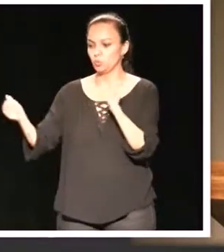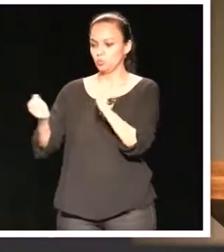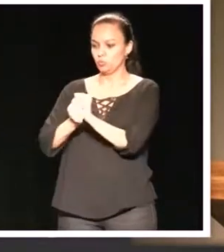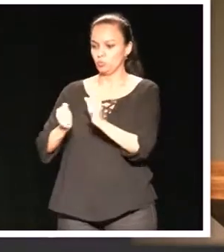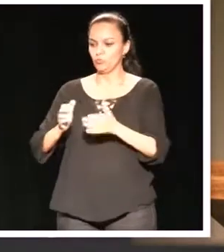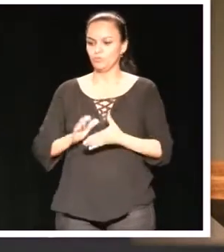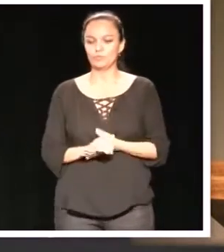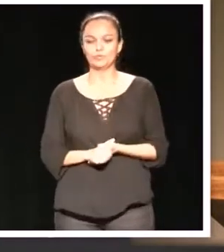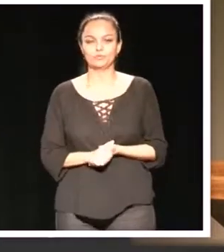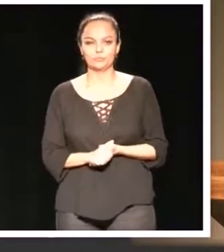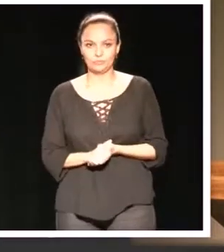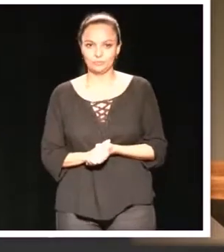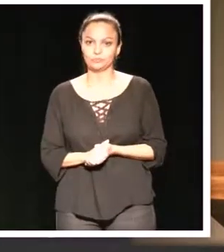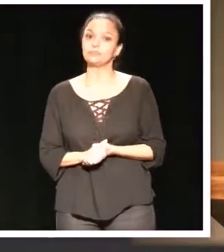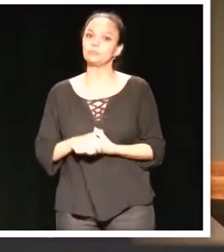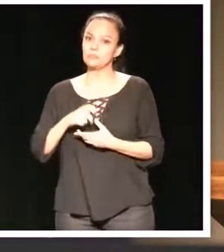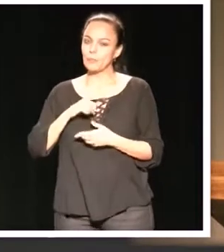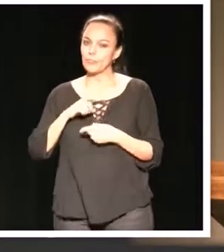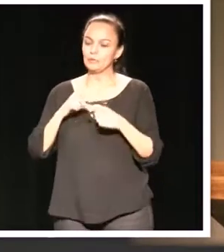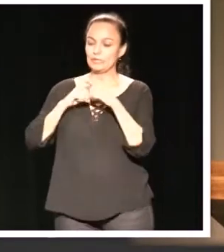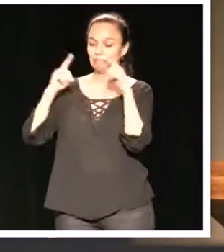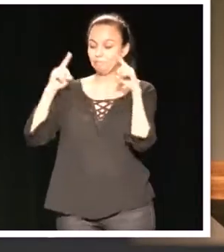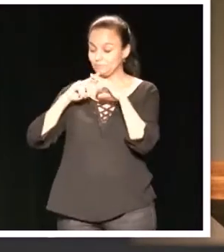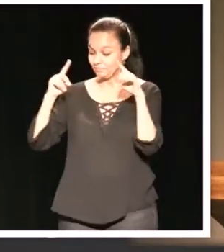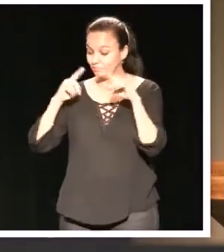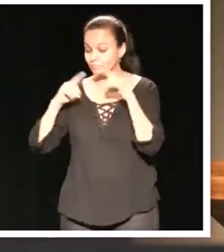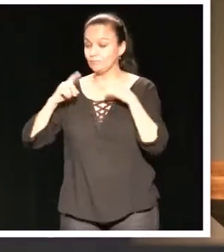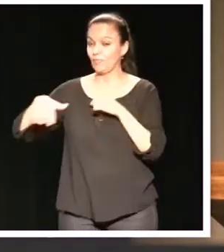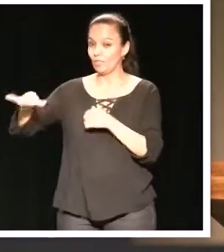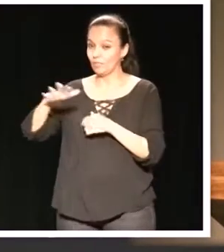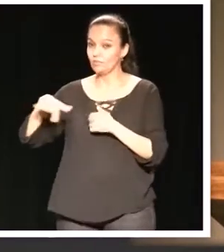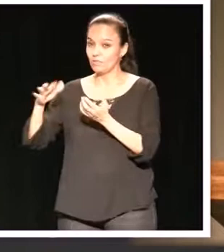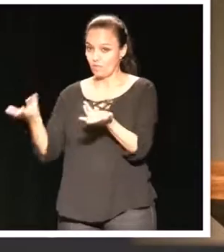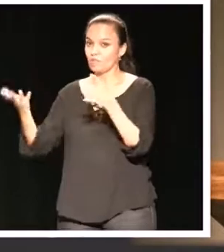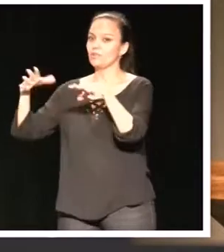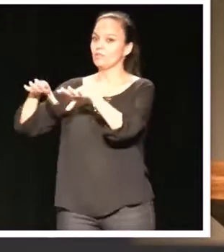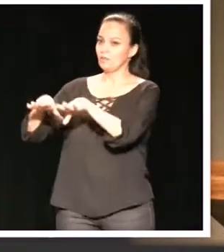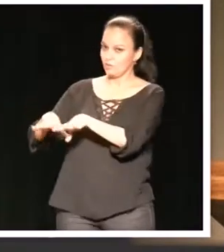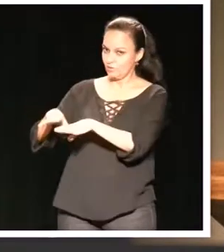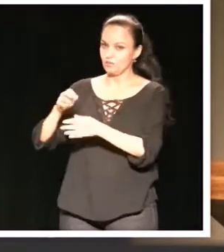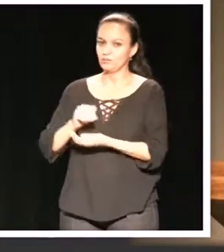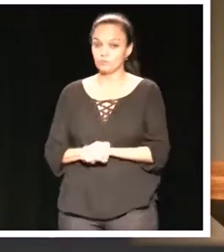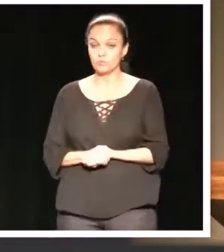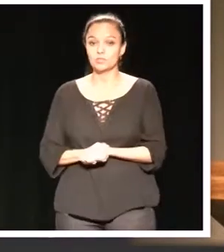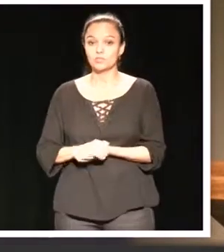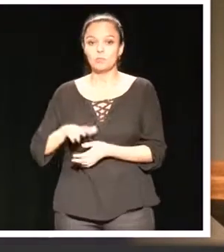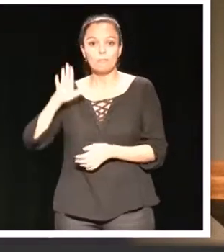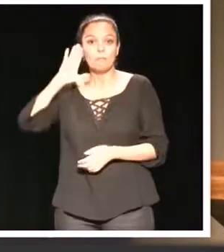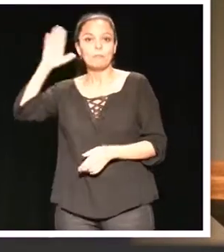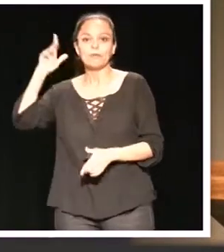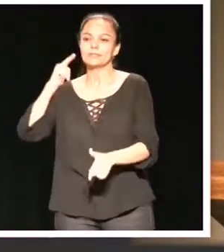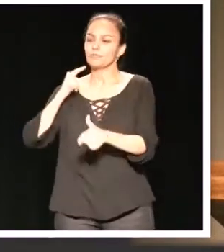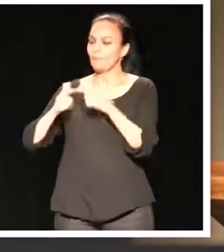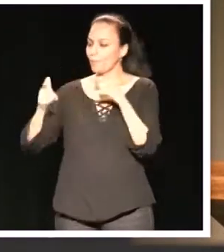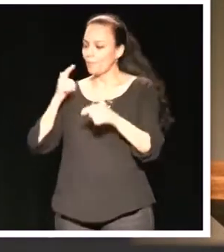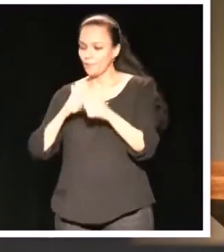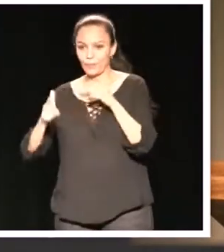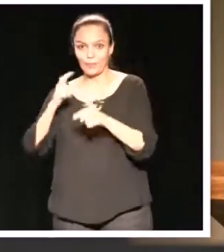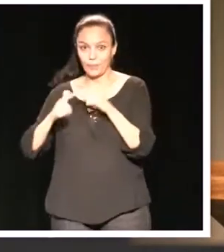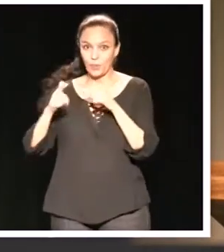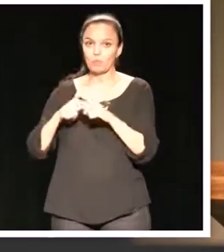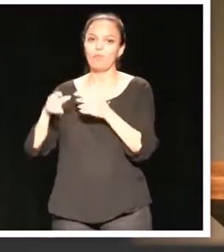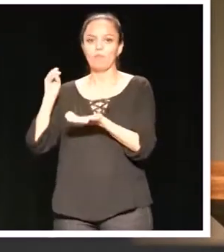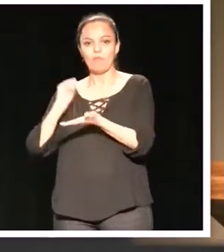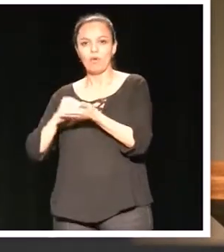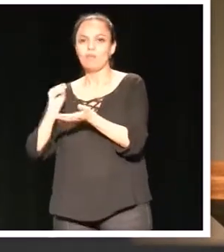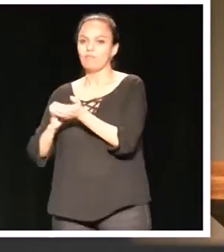Das inúmeras críticas que têm recebido, encontramos que apresentam importantes problemas na instrumentação da inclusão da língua de sinais nas